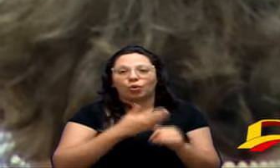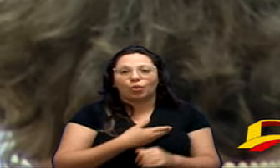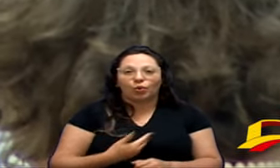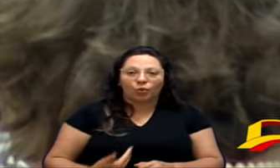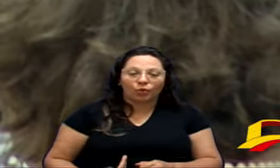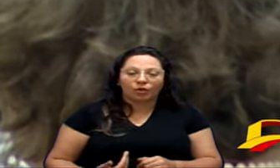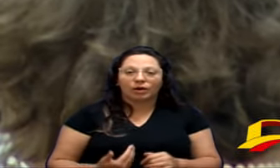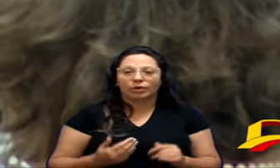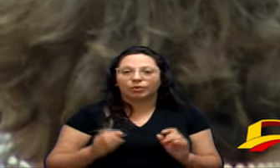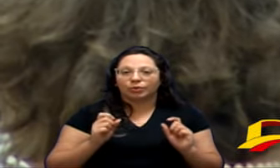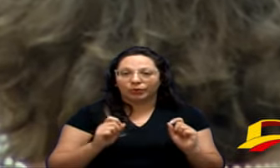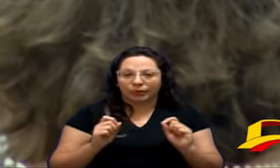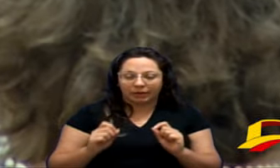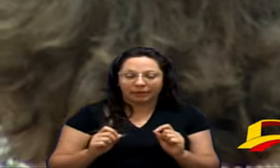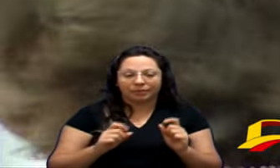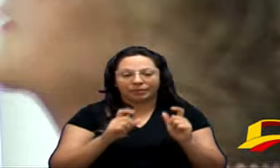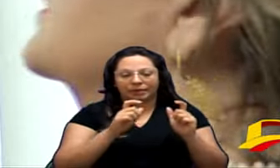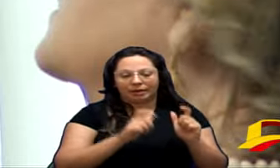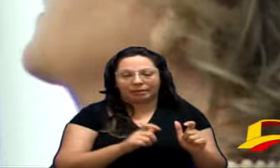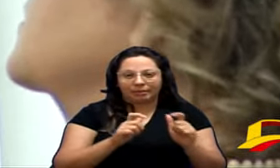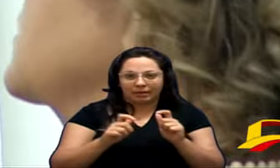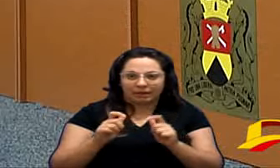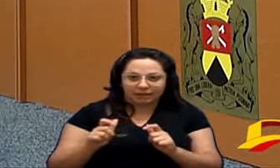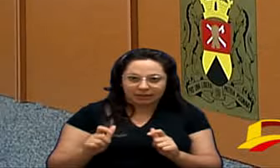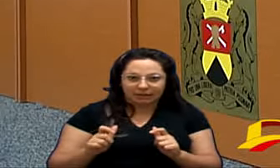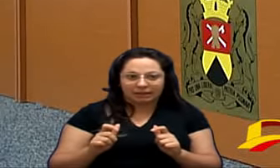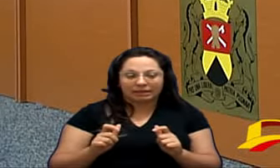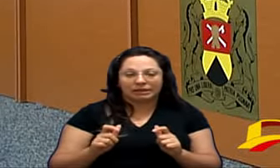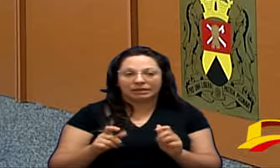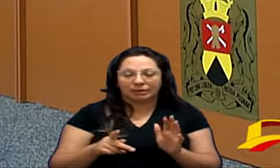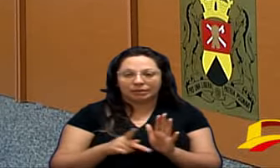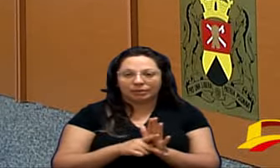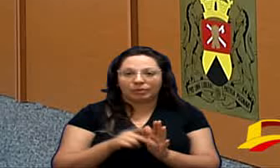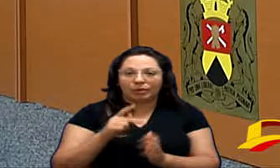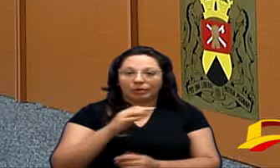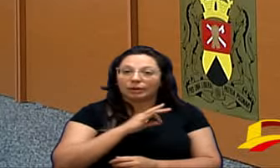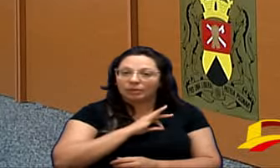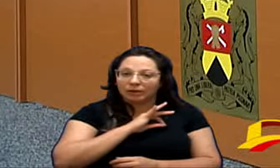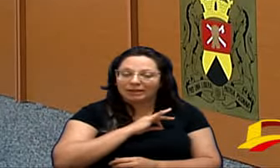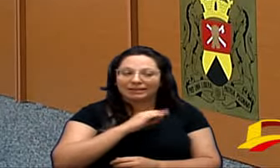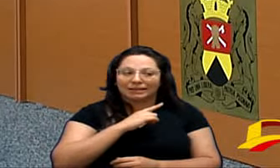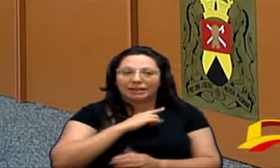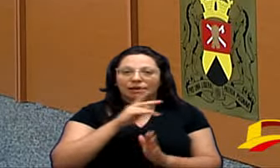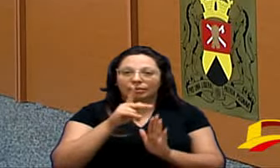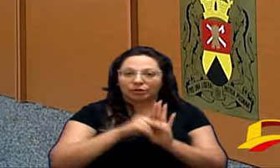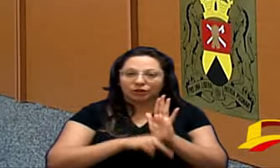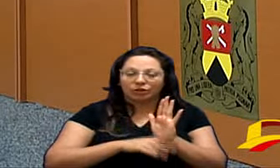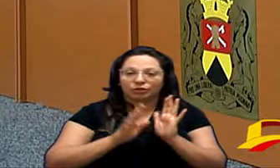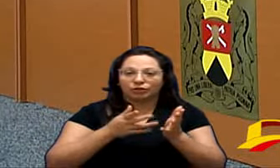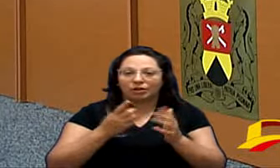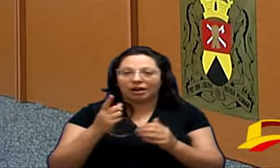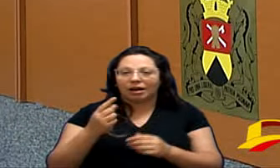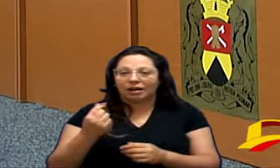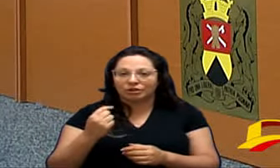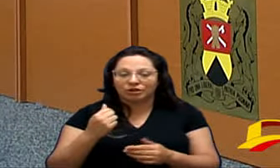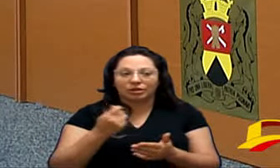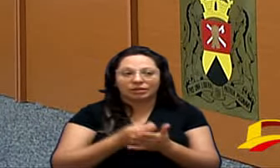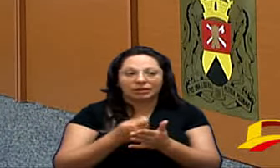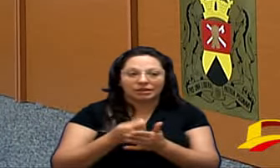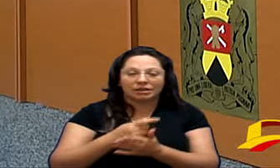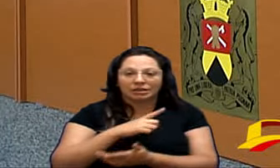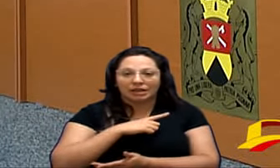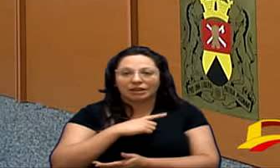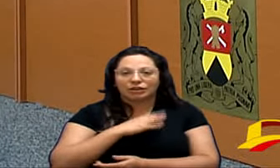implantações dessas bases né e eu queria saber se existe mesmo esse projeto se já tem recurso e onde vai ser feita essas